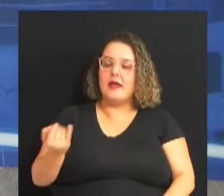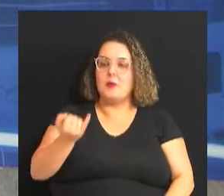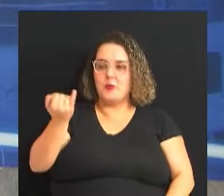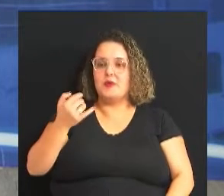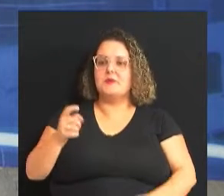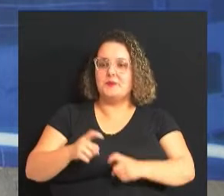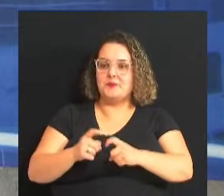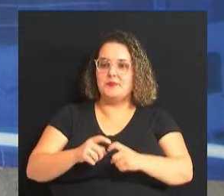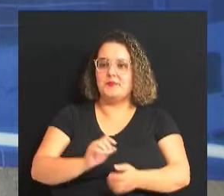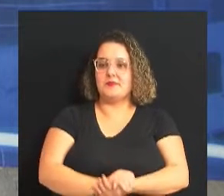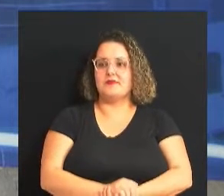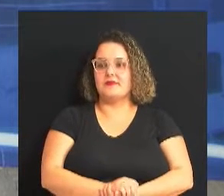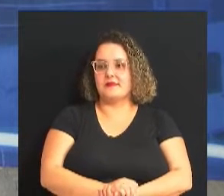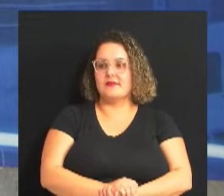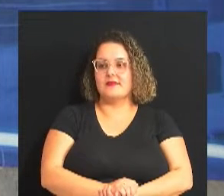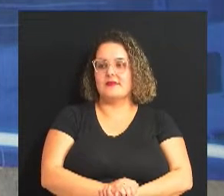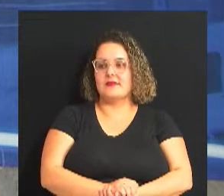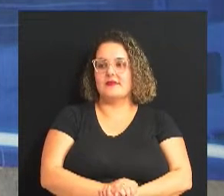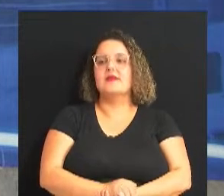doutor?